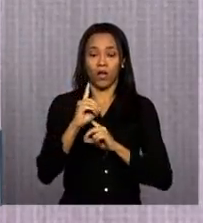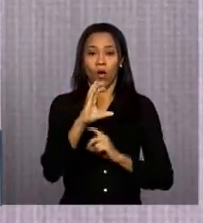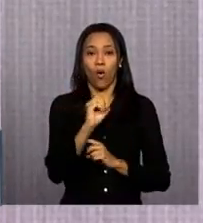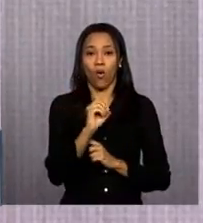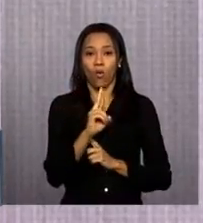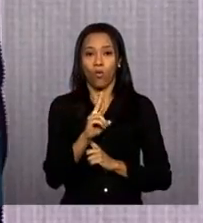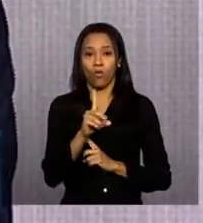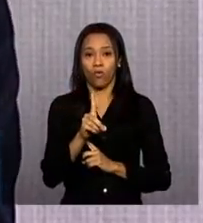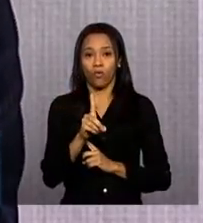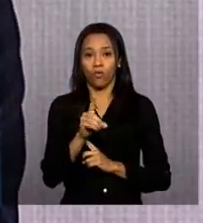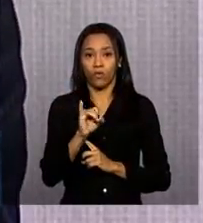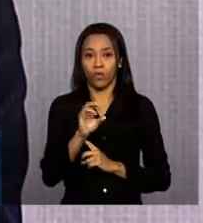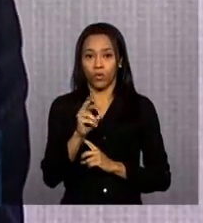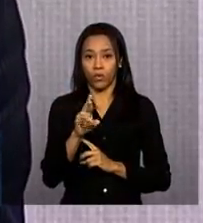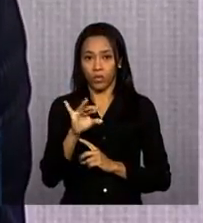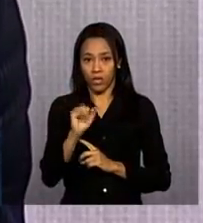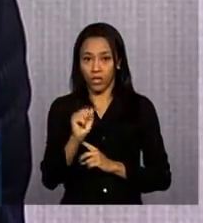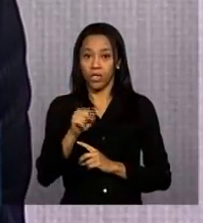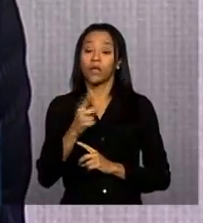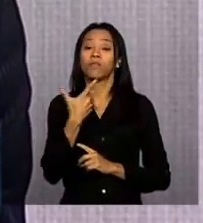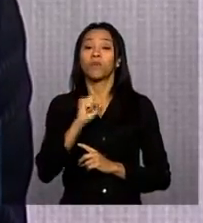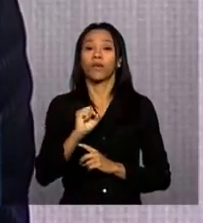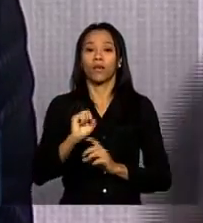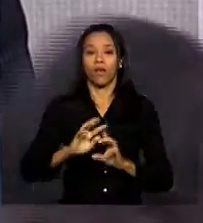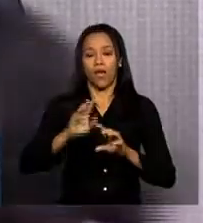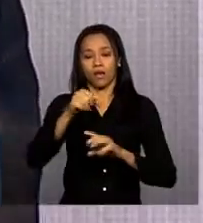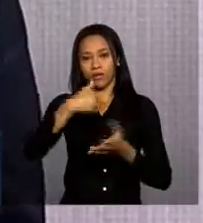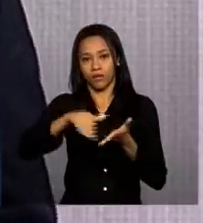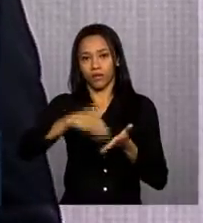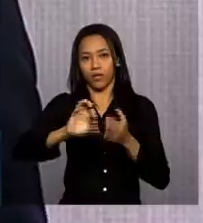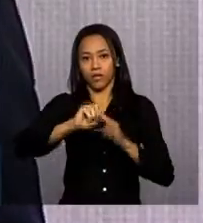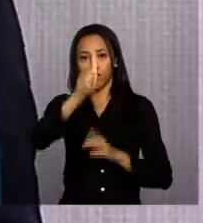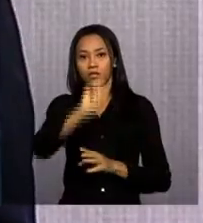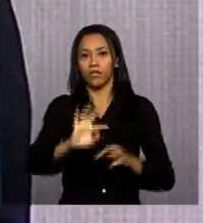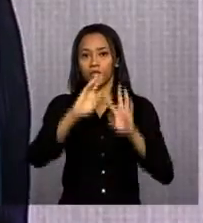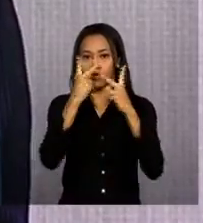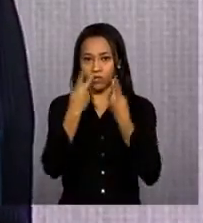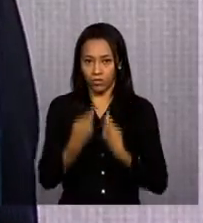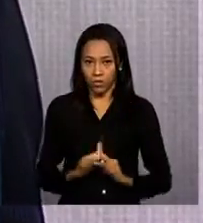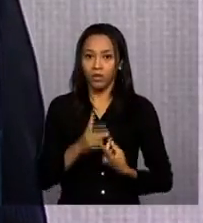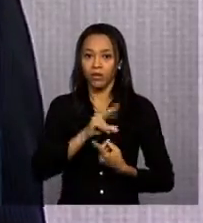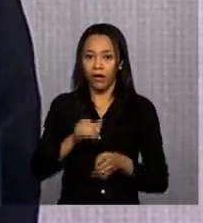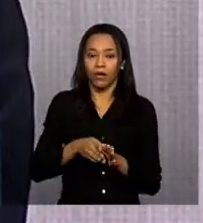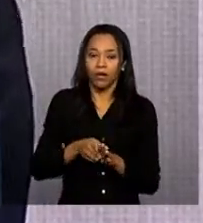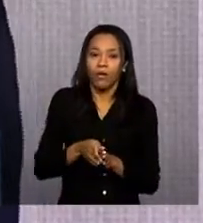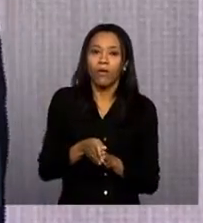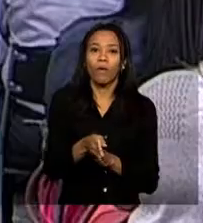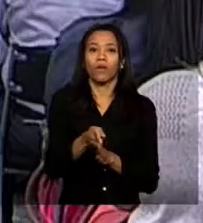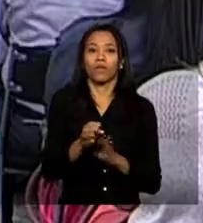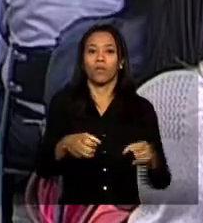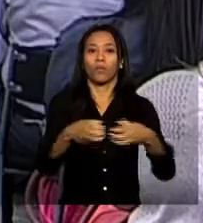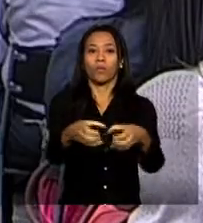Nacional de Direitos Humanos da Secretaria de Direitos Humanos da Presidência da República.